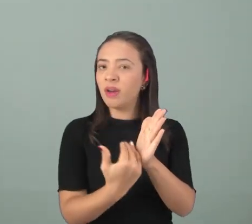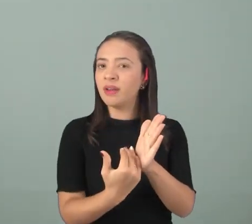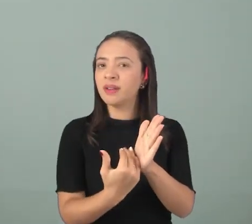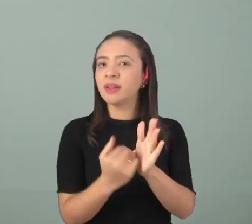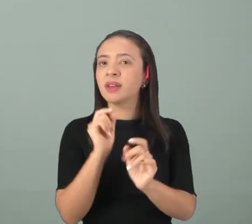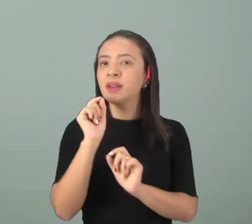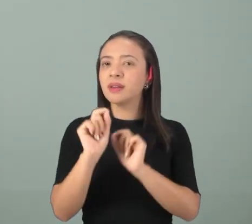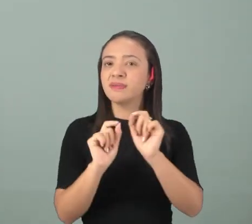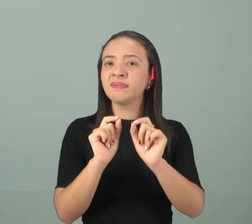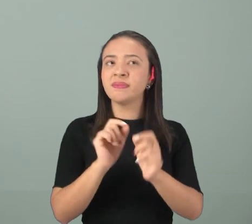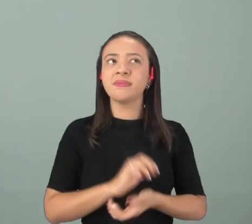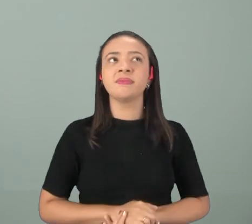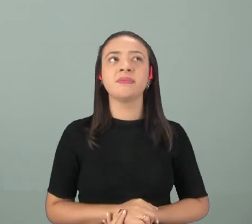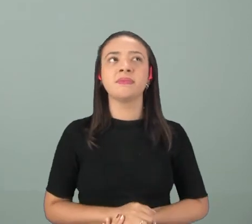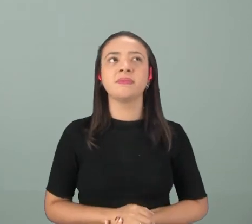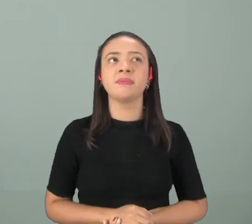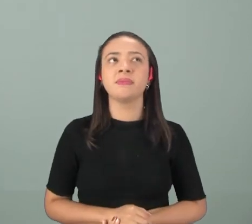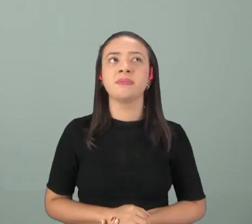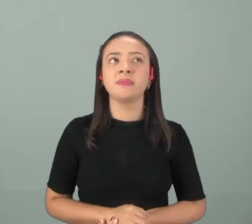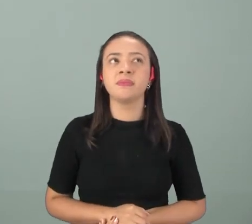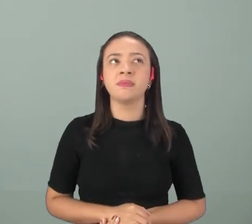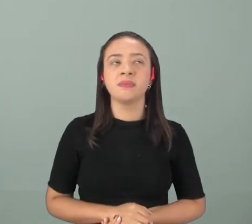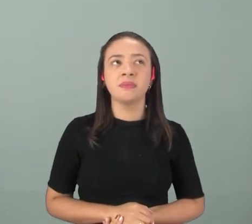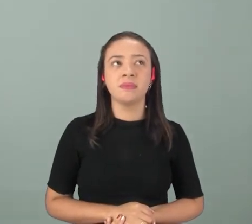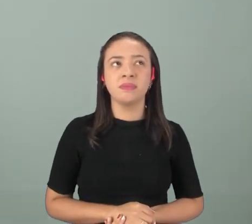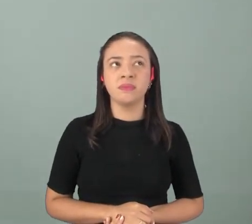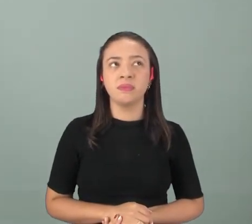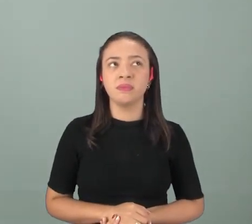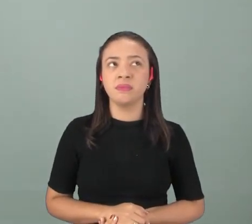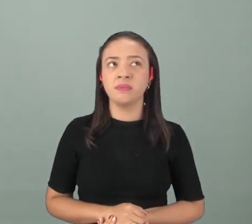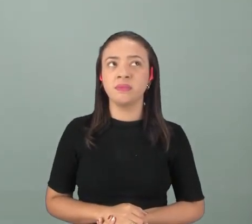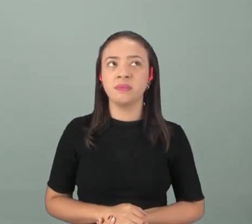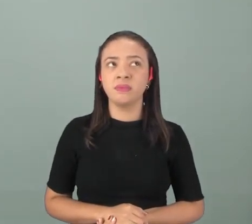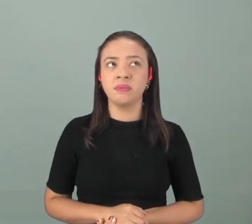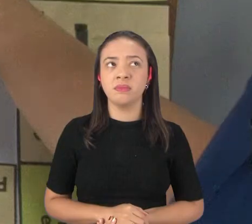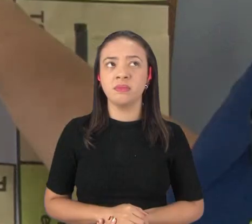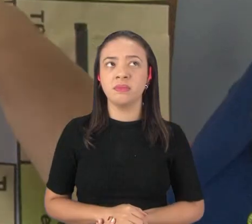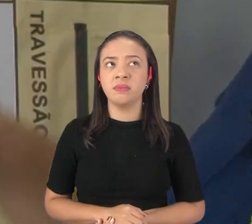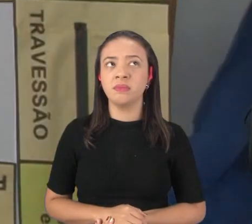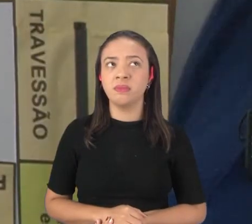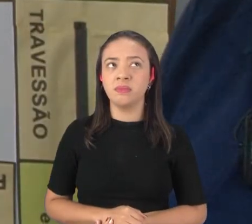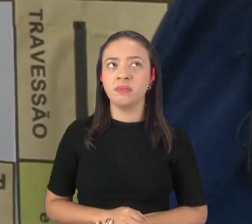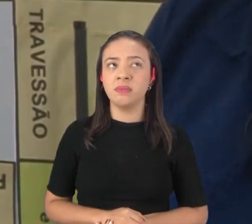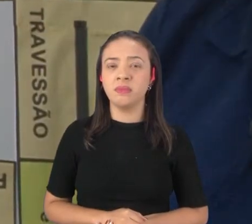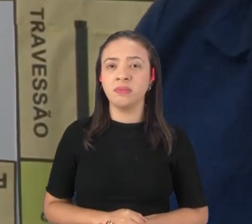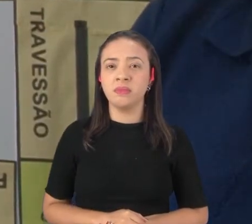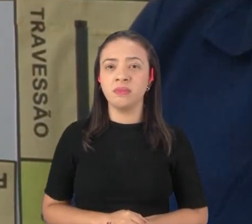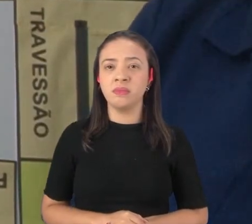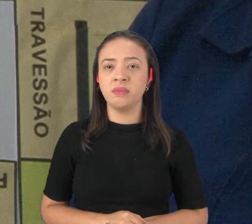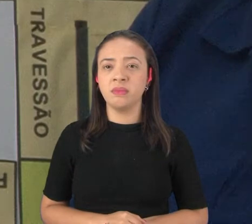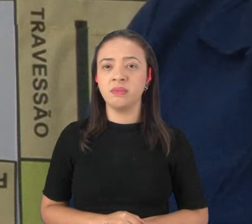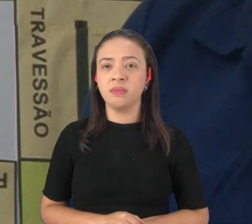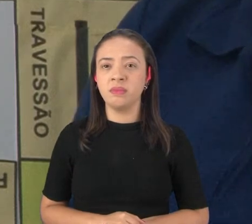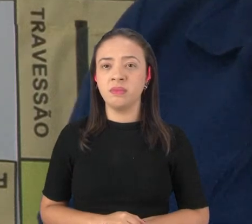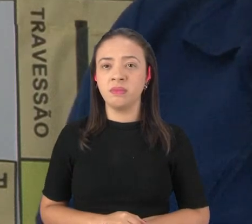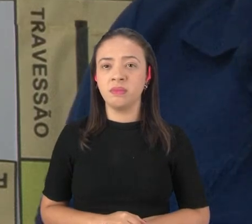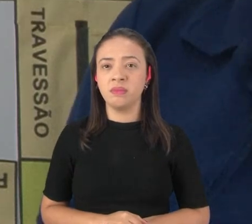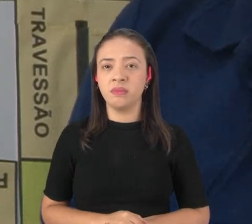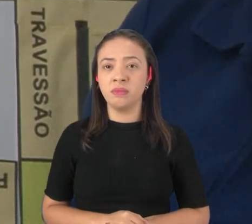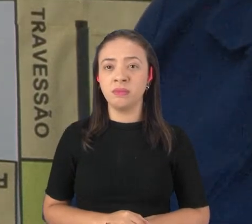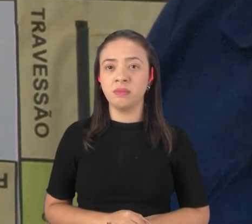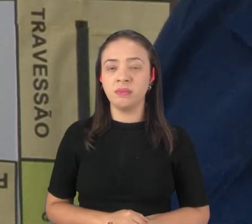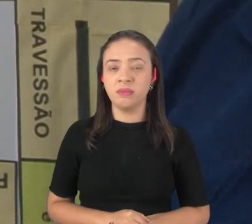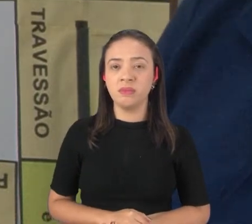a vírgula, vou colocar a vírgula aqui. Que antecede a fala de um personagem ou uma lista, quando eu vou